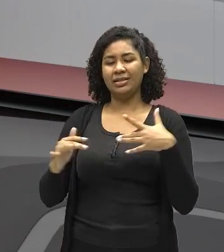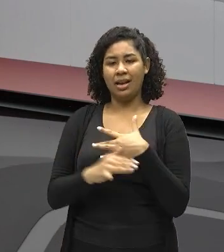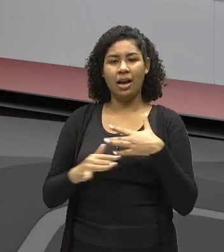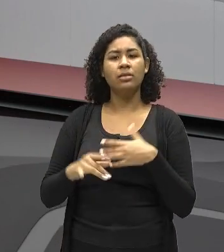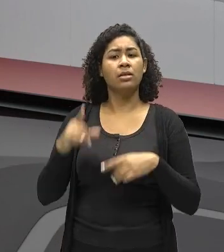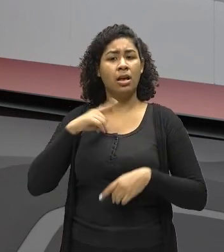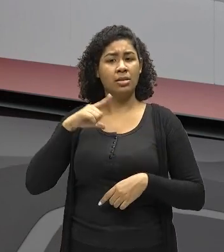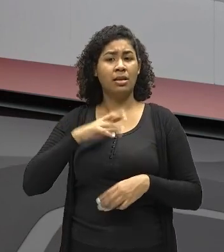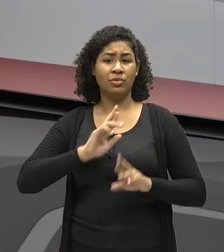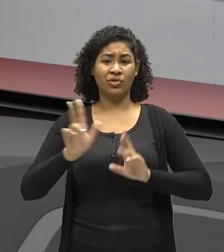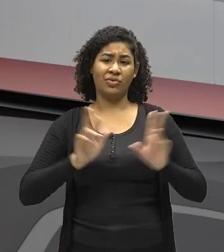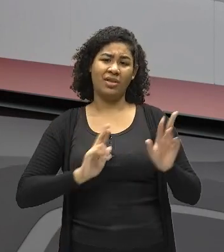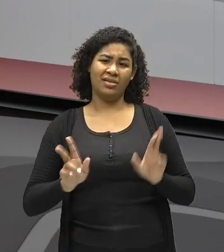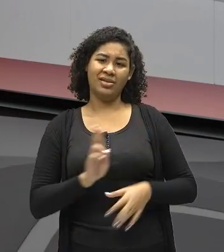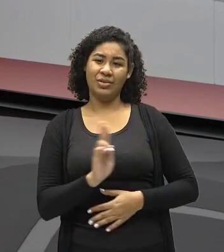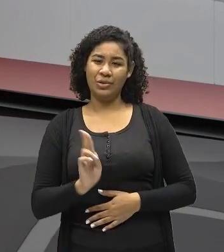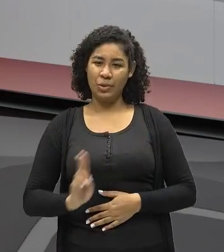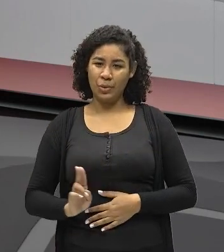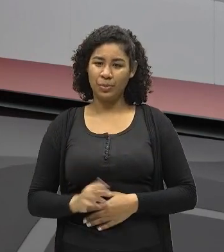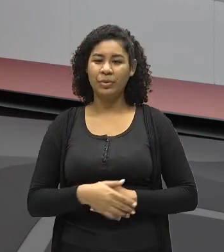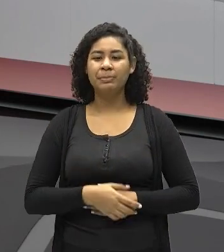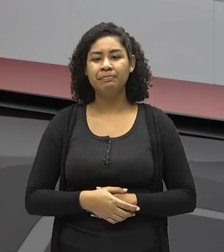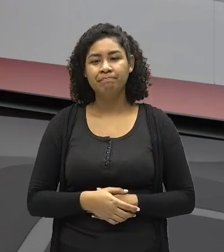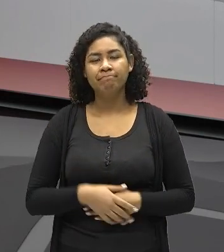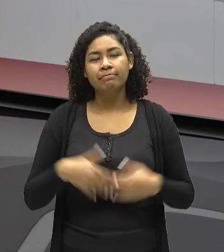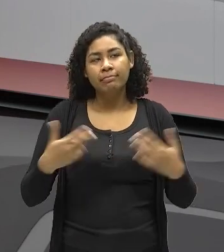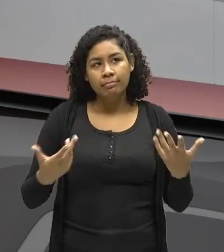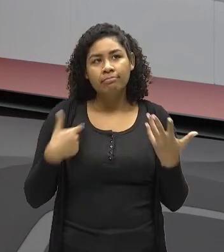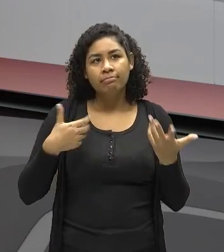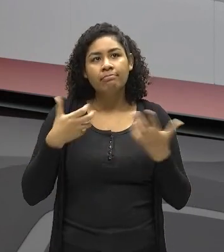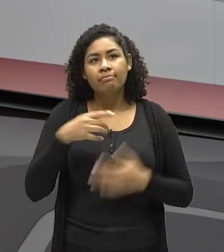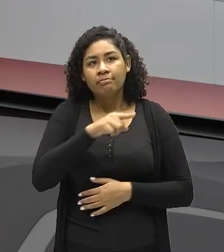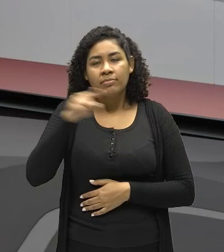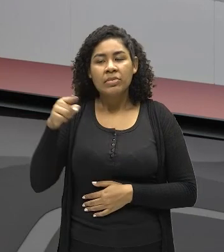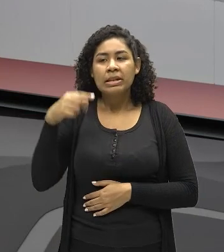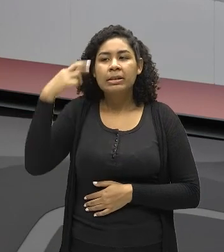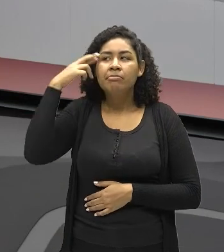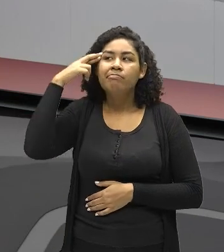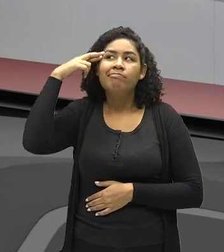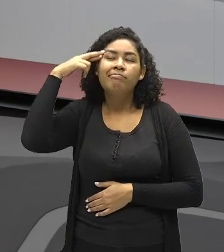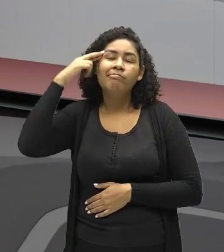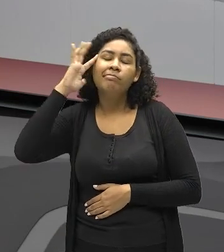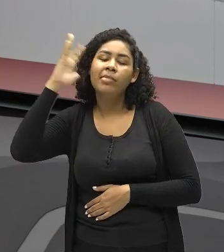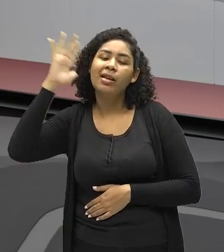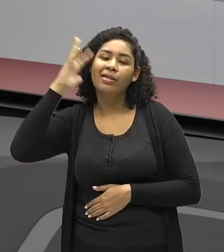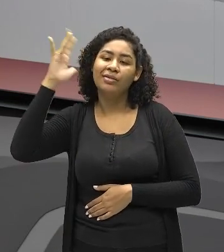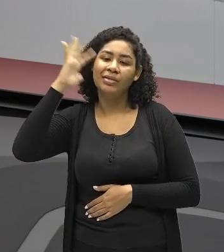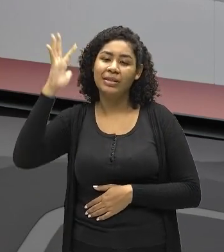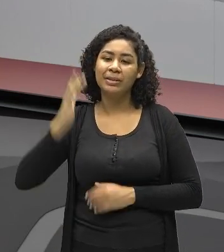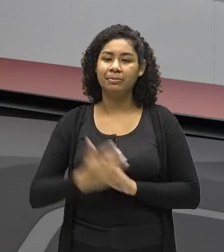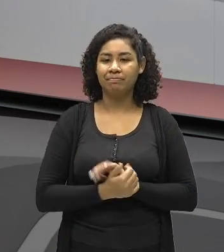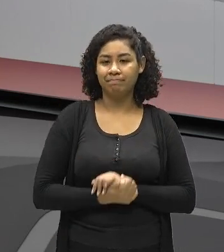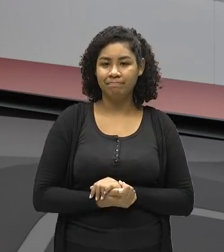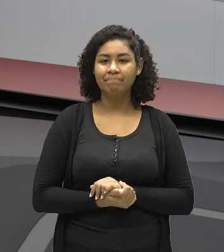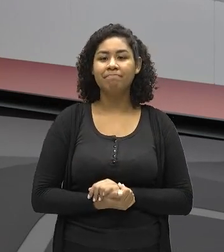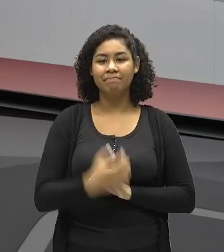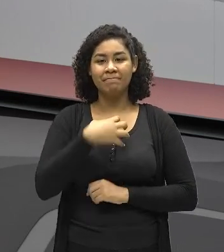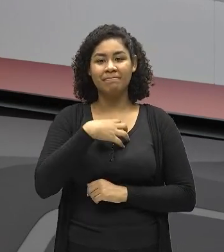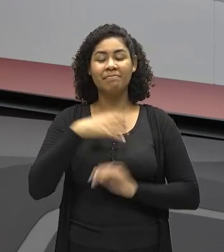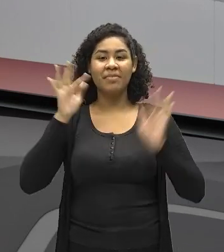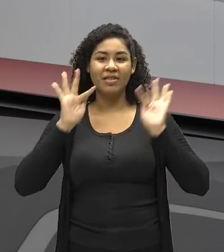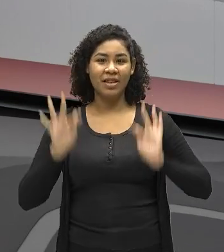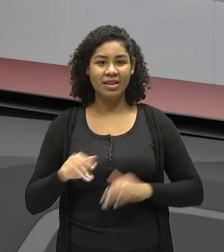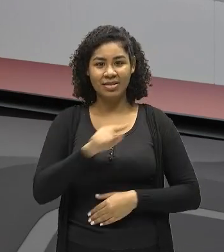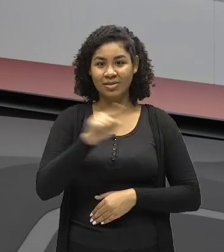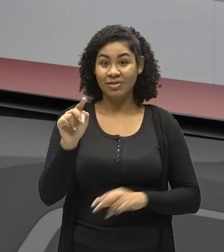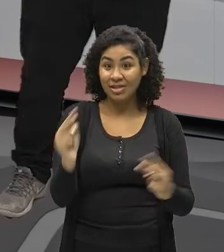essas diferenças nos seus nomes. Então, que nós possamos fazer essa reflexão e fazer esse resgate, tá bom? Eu fico muito contente com a atenção